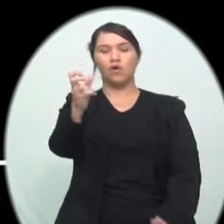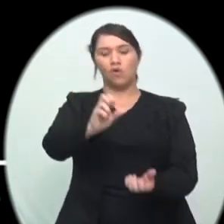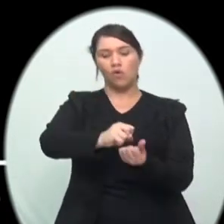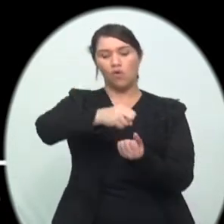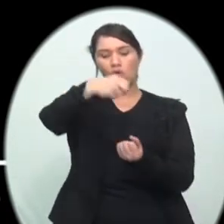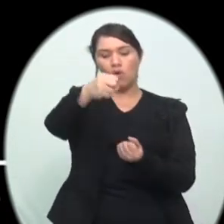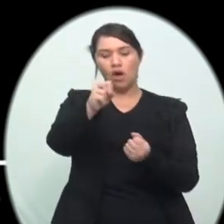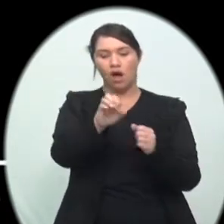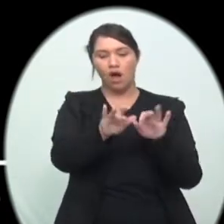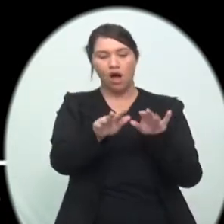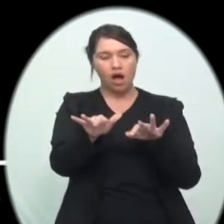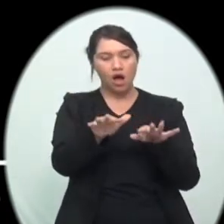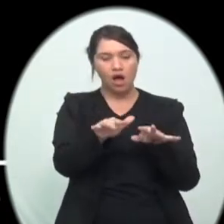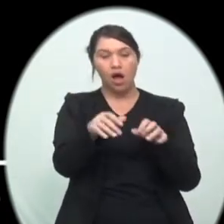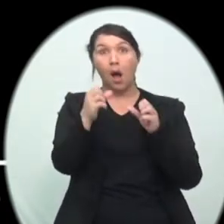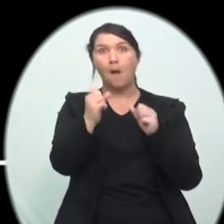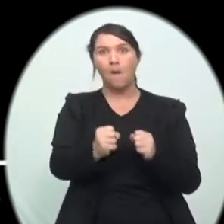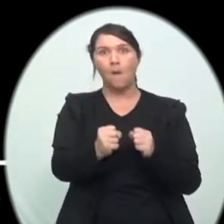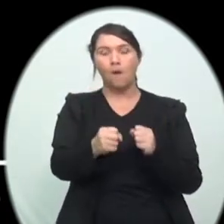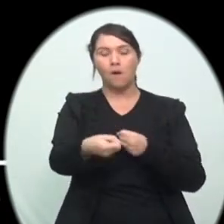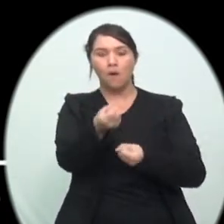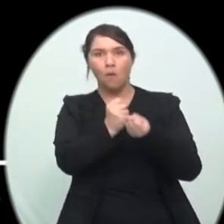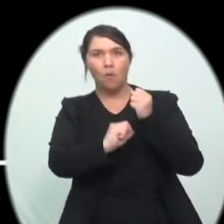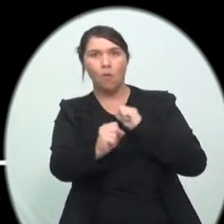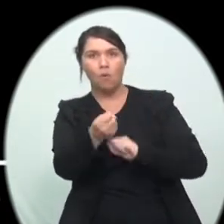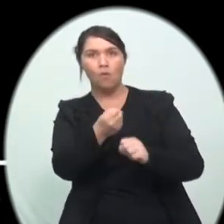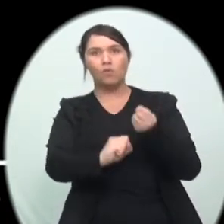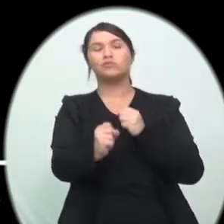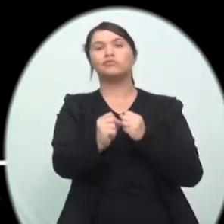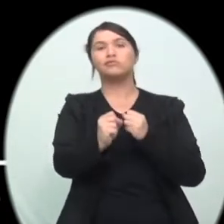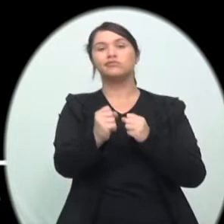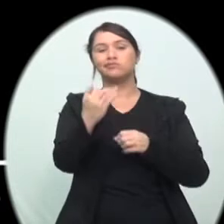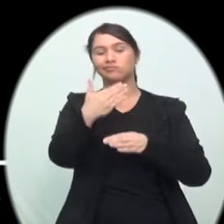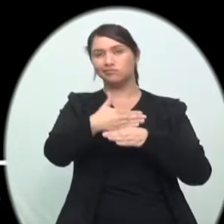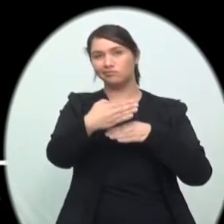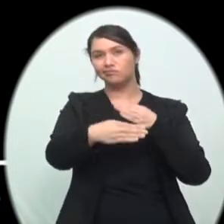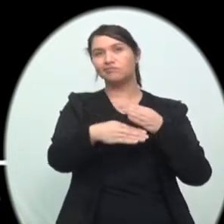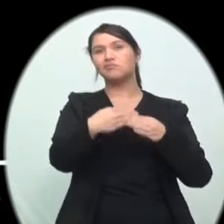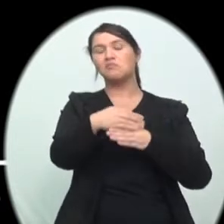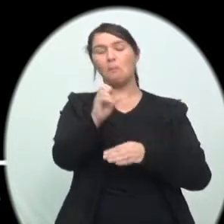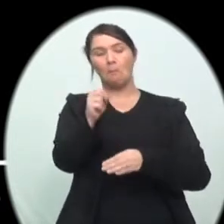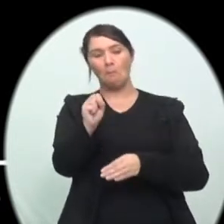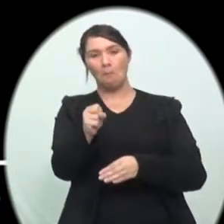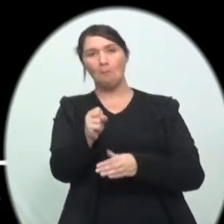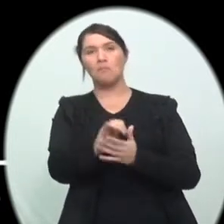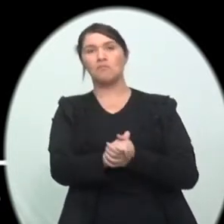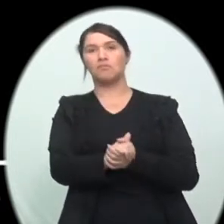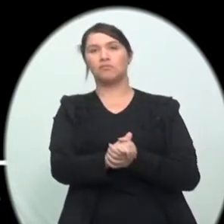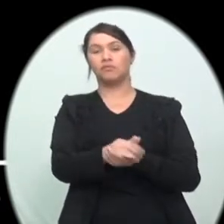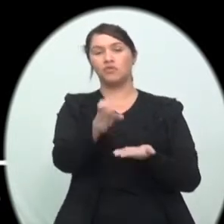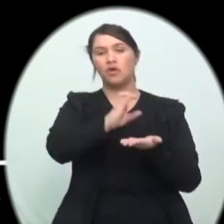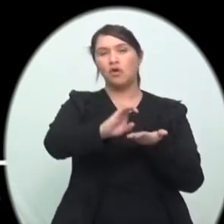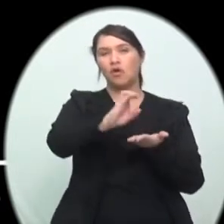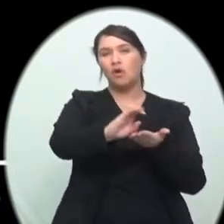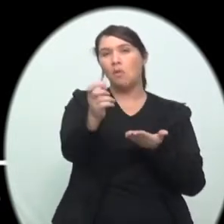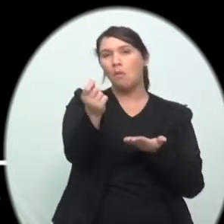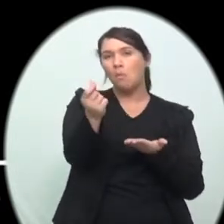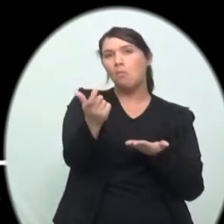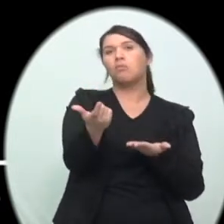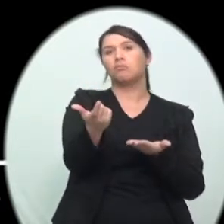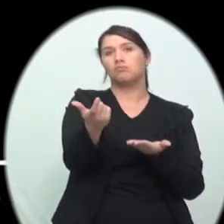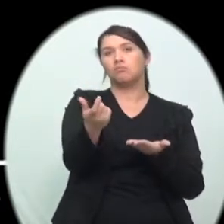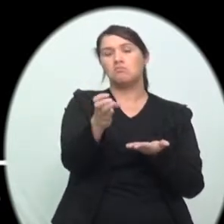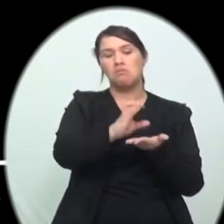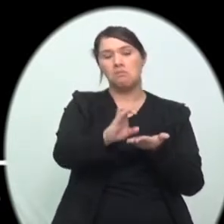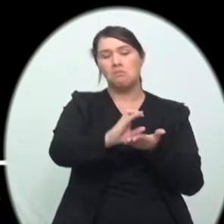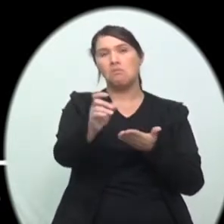posso criar uma indústria muito rentável e com pouco investimento, não só financeiro, mas como